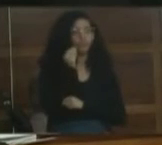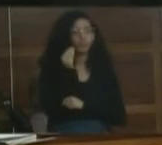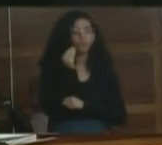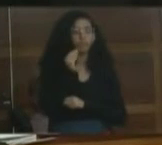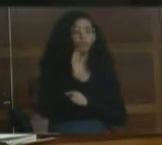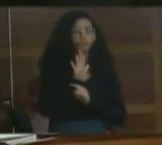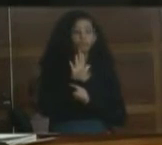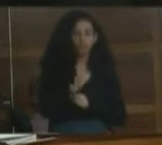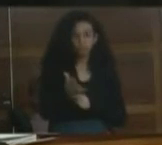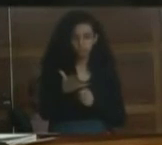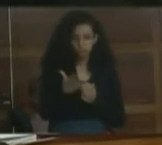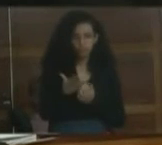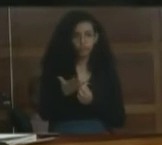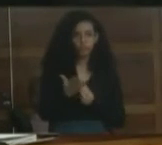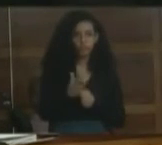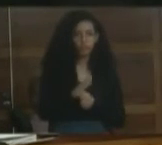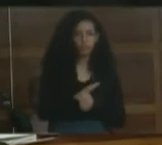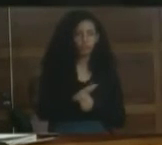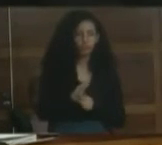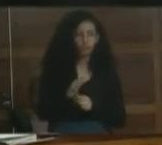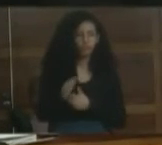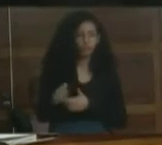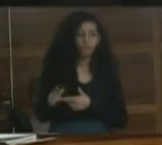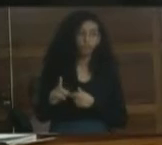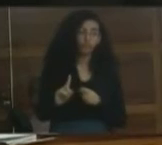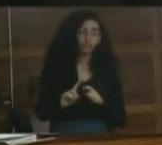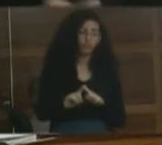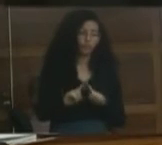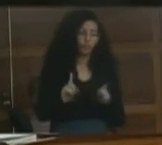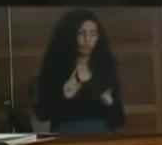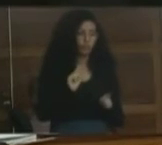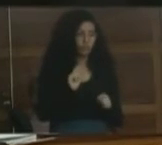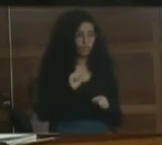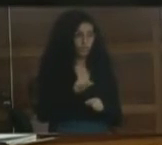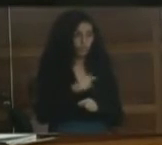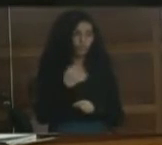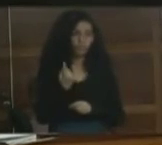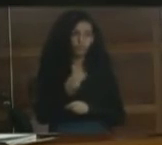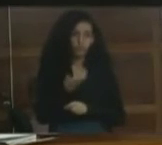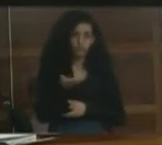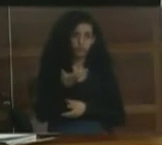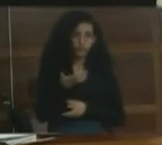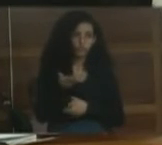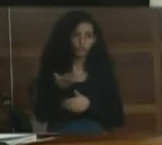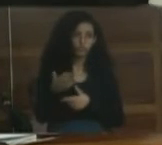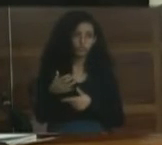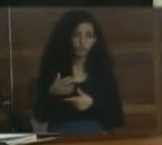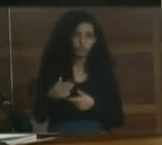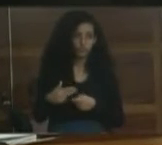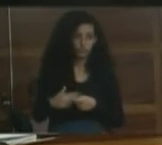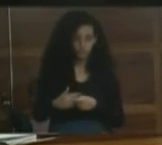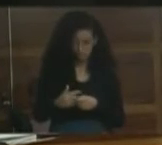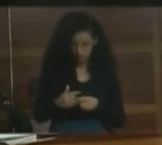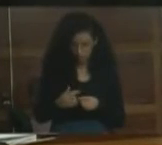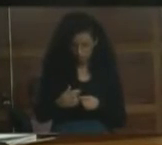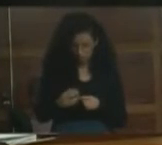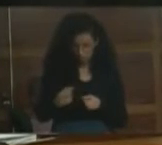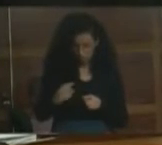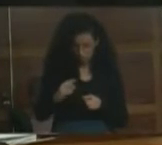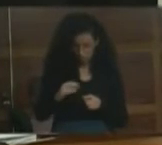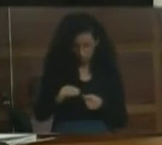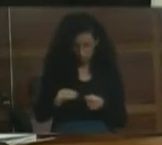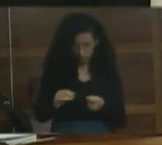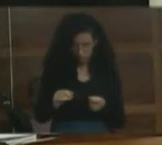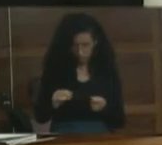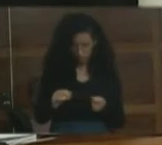ajudar e a tentar ajudar e alcançar o que vocês querem o que nós queremos também envolve a gente secretário é